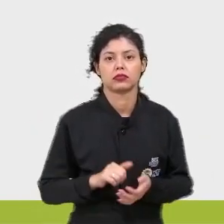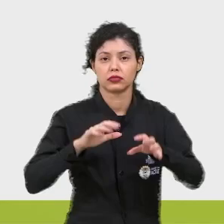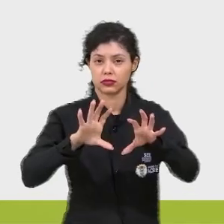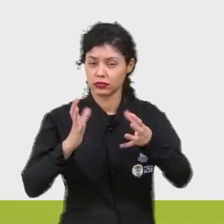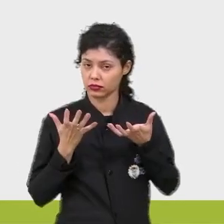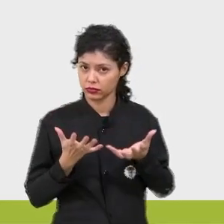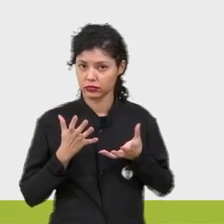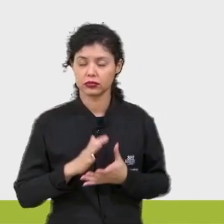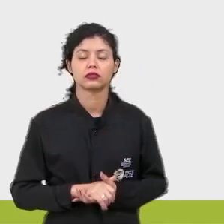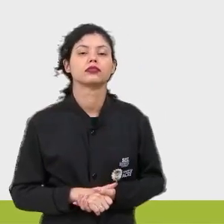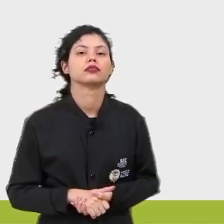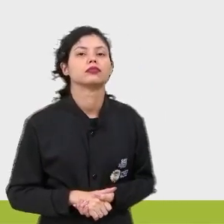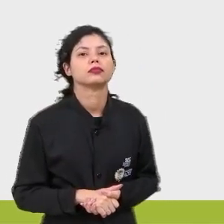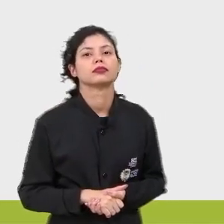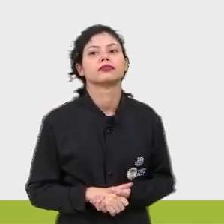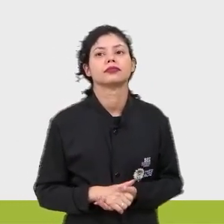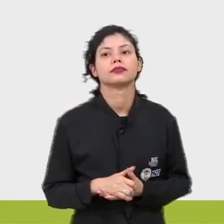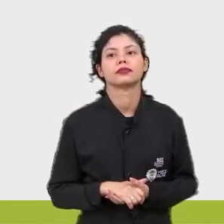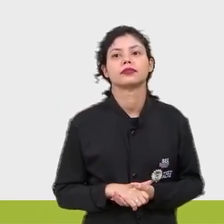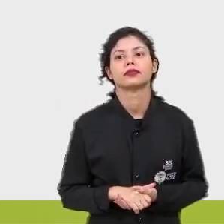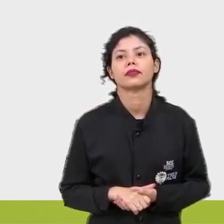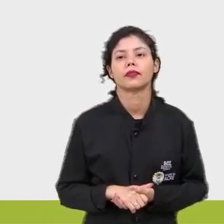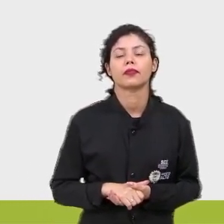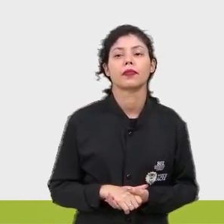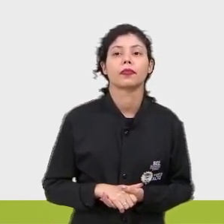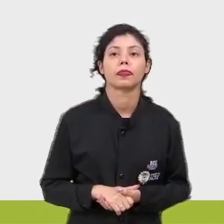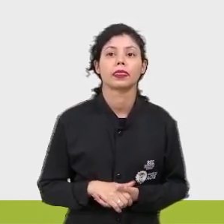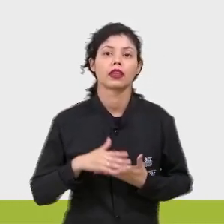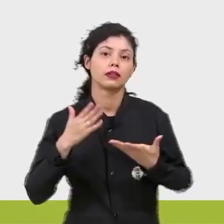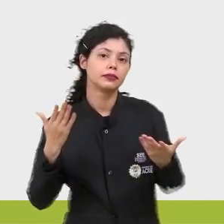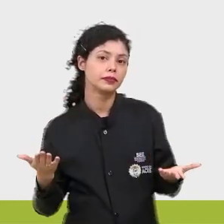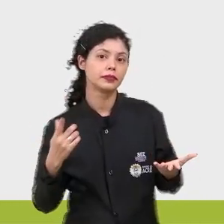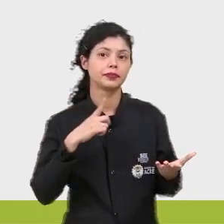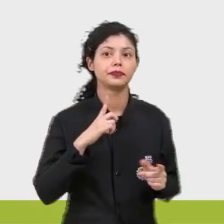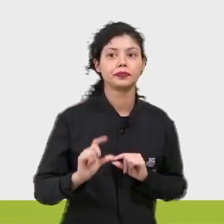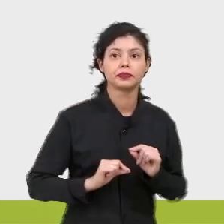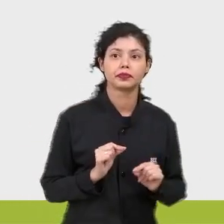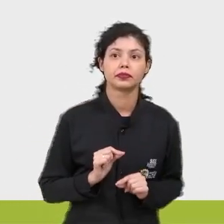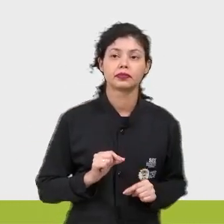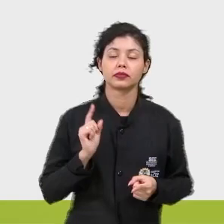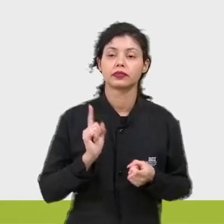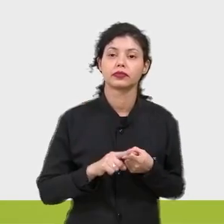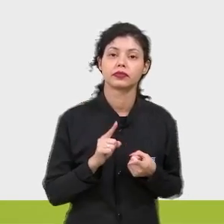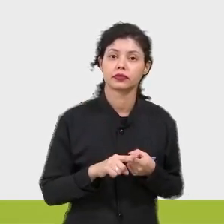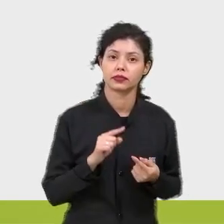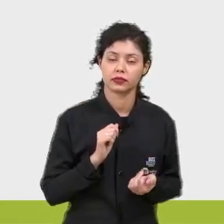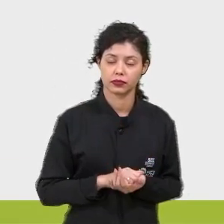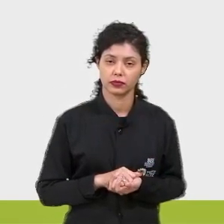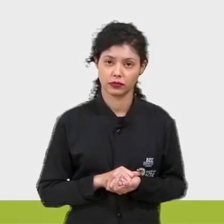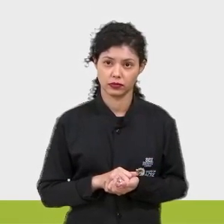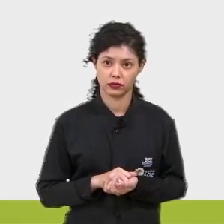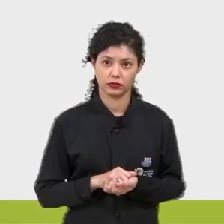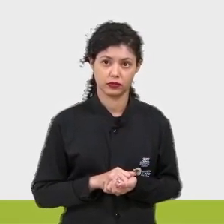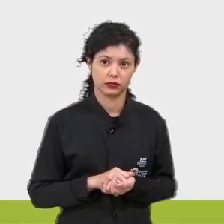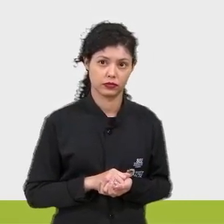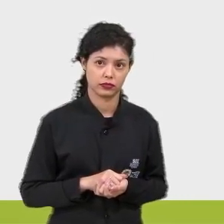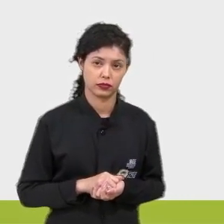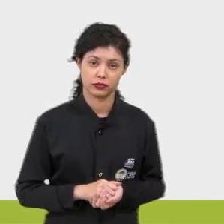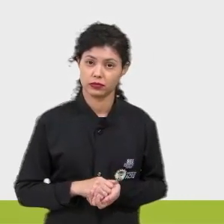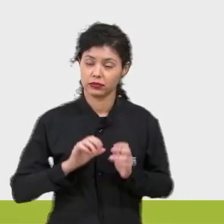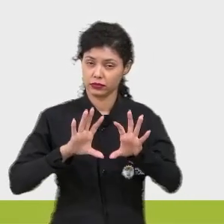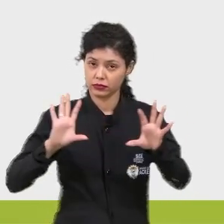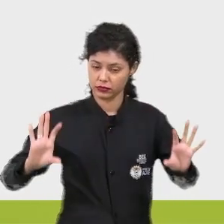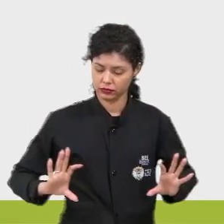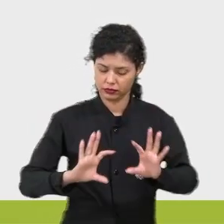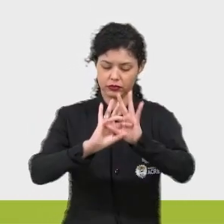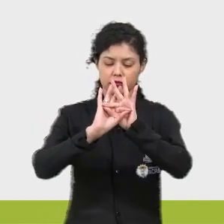assim requer. Poemas possíveis, nós temos aí, portanto, nesta